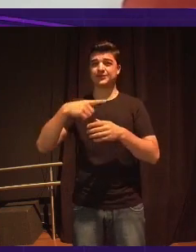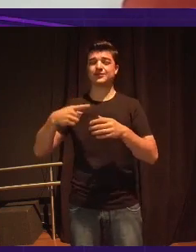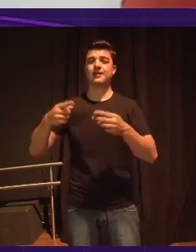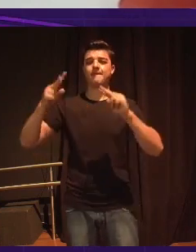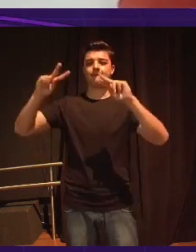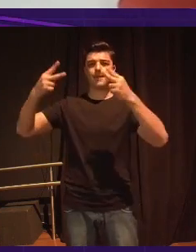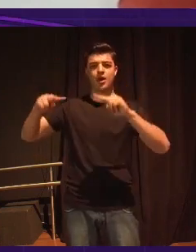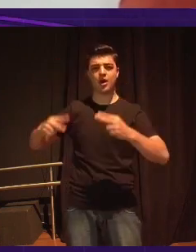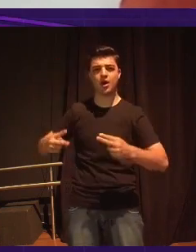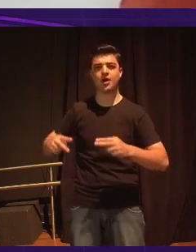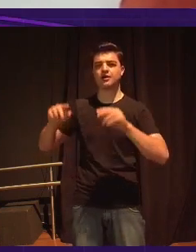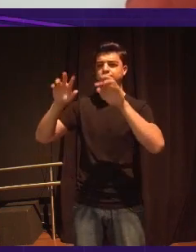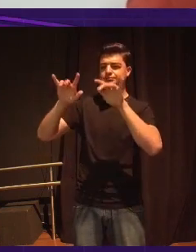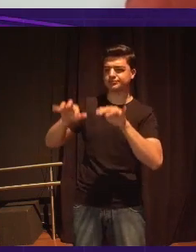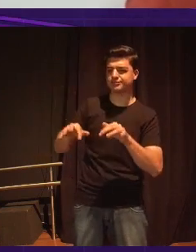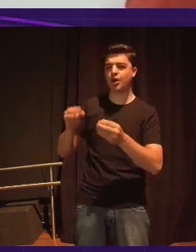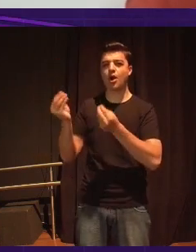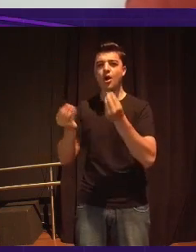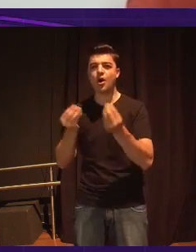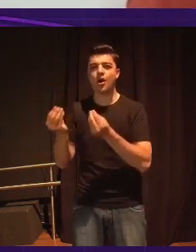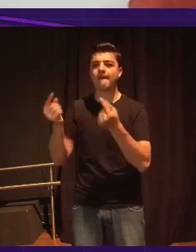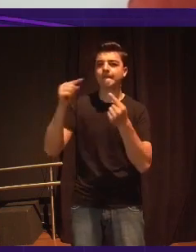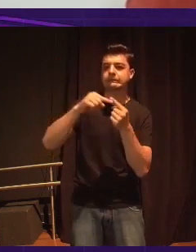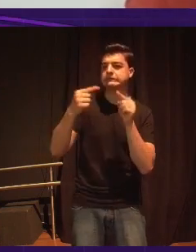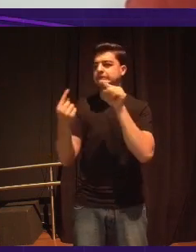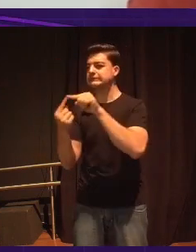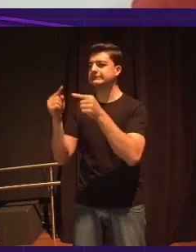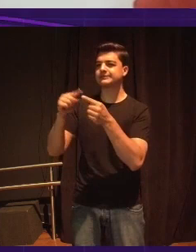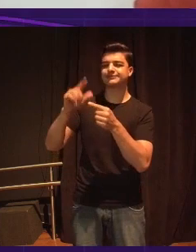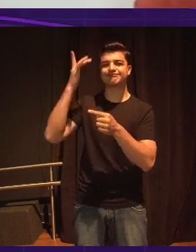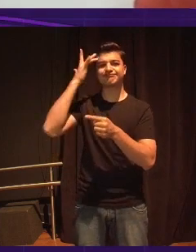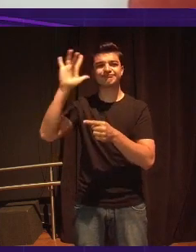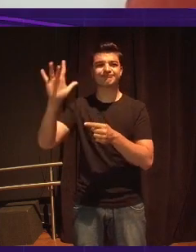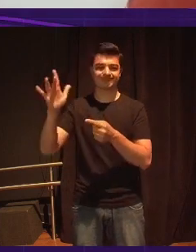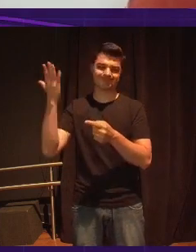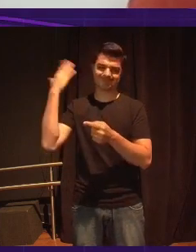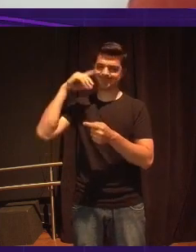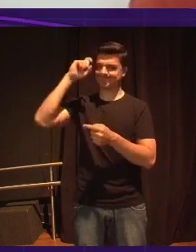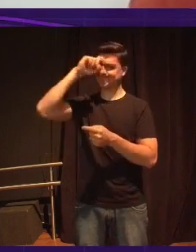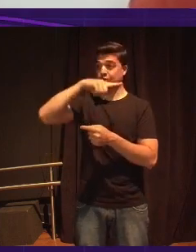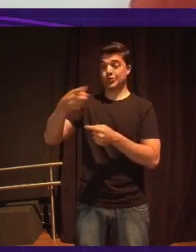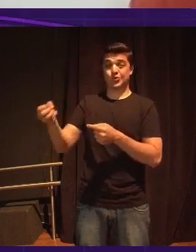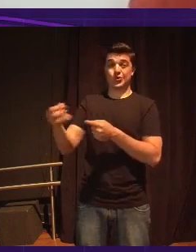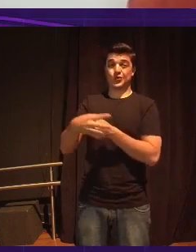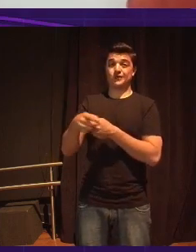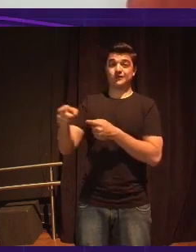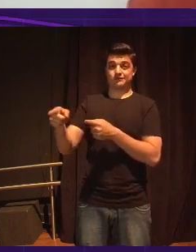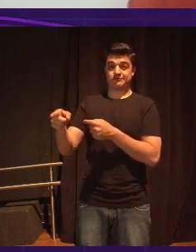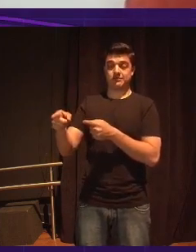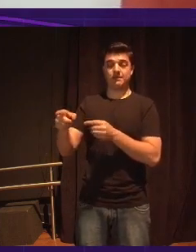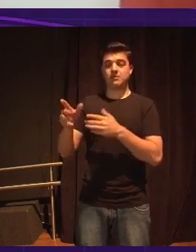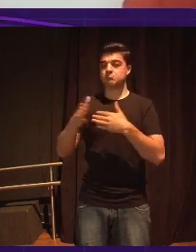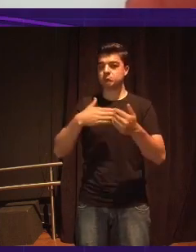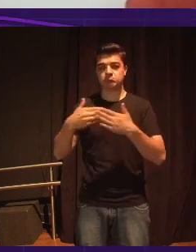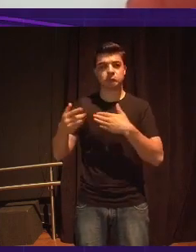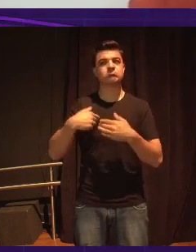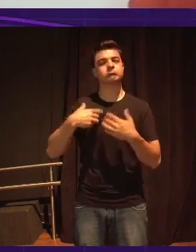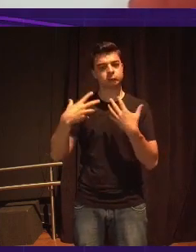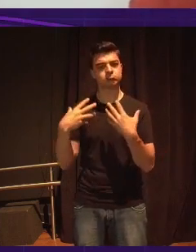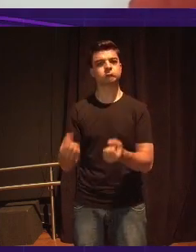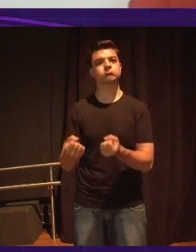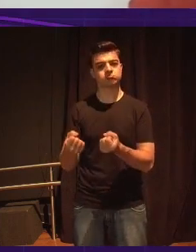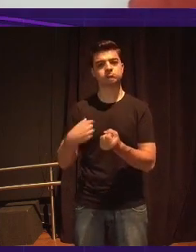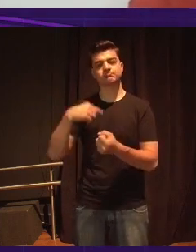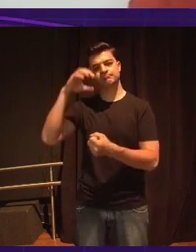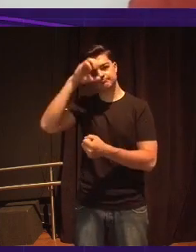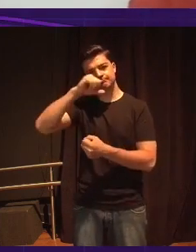programação, para que usar aquilo, então era muito recente, mas mesmo assim eu topei o desafio, né, muito nessa